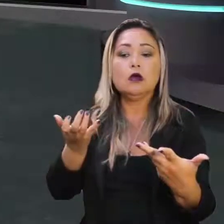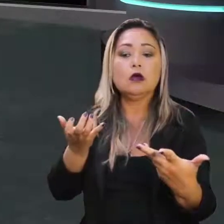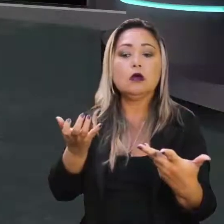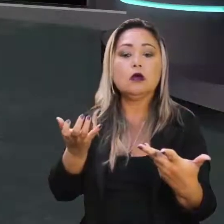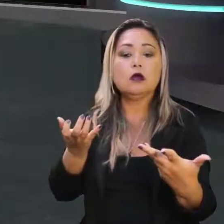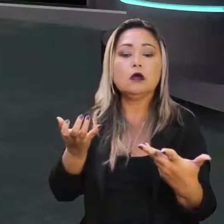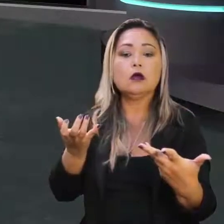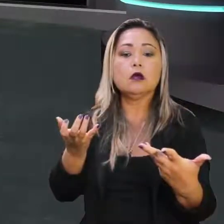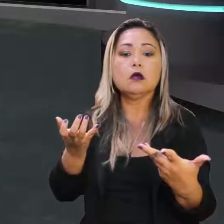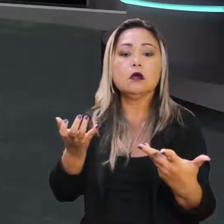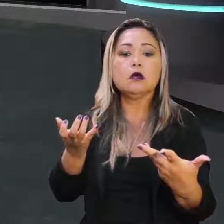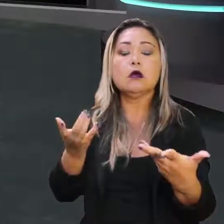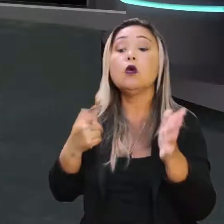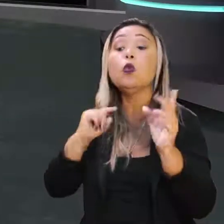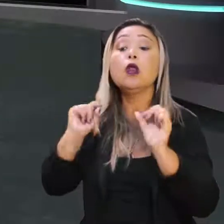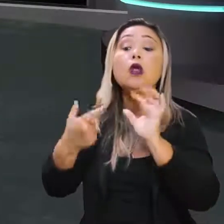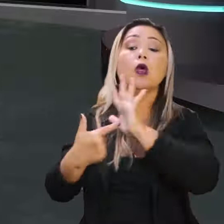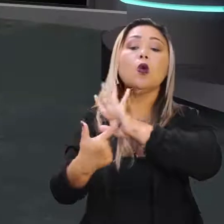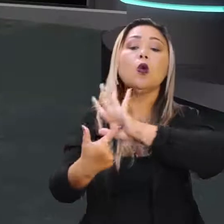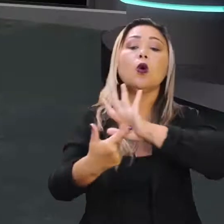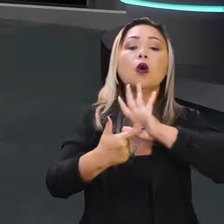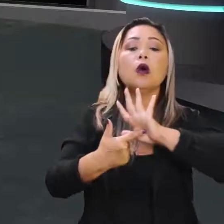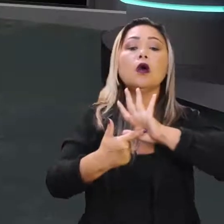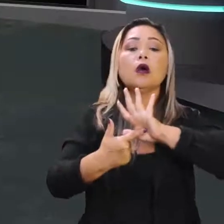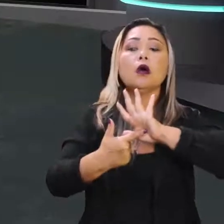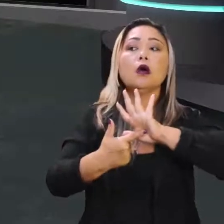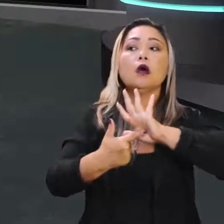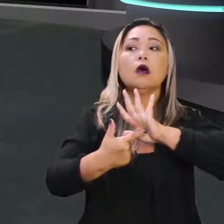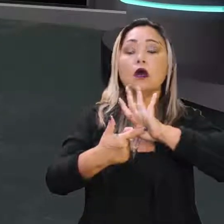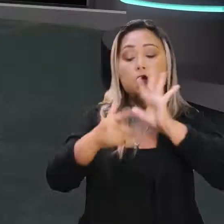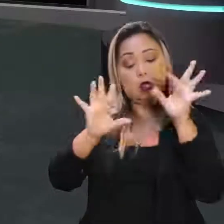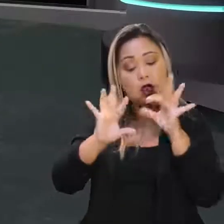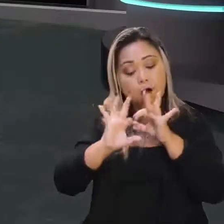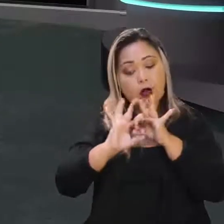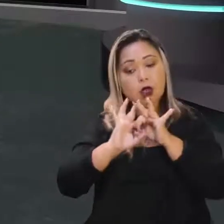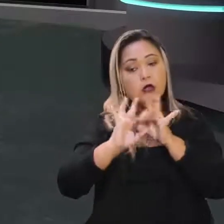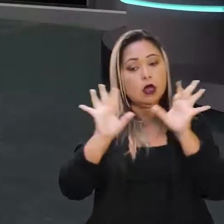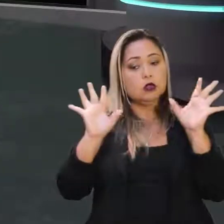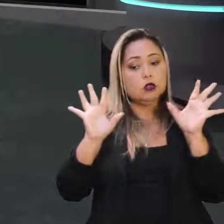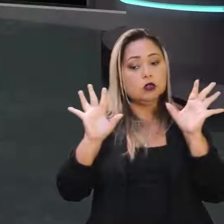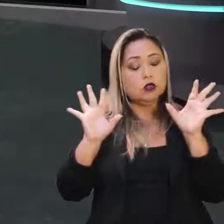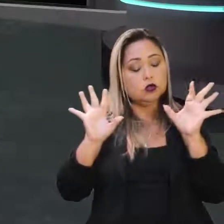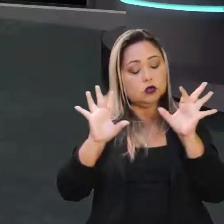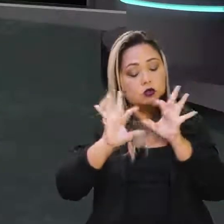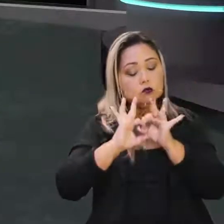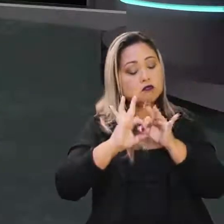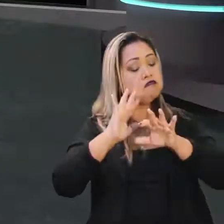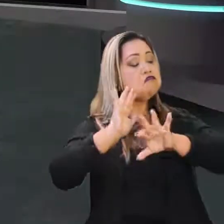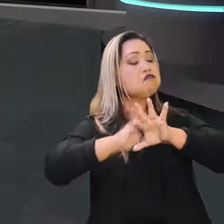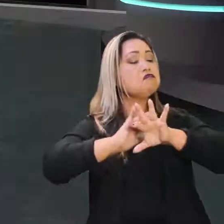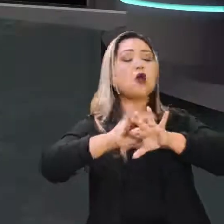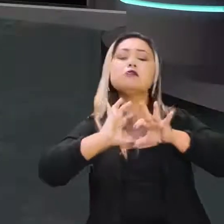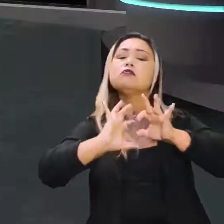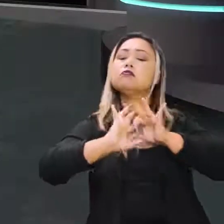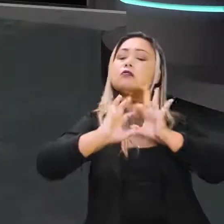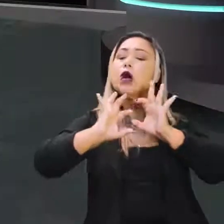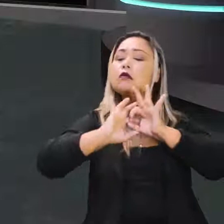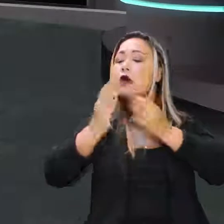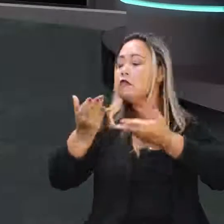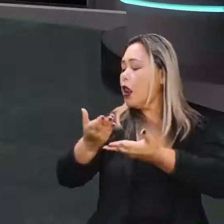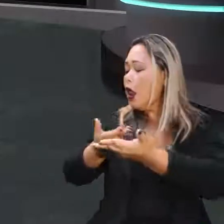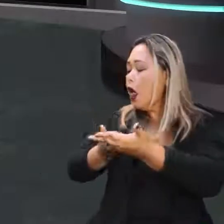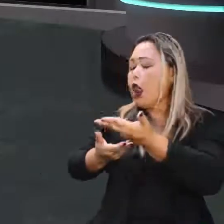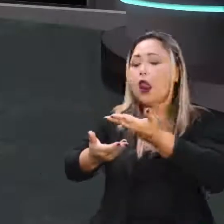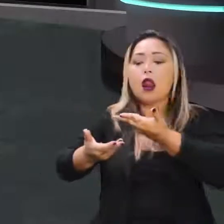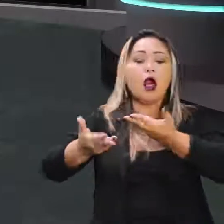queria demonstrar é que a liberdade, os ideais de liberdade,